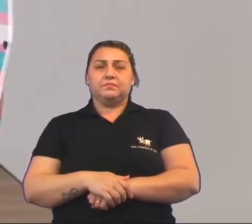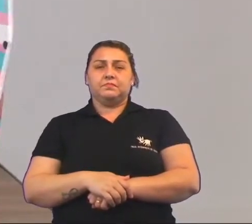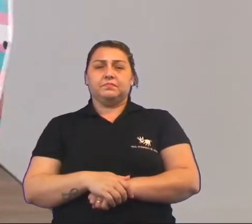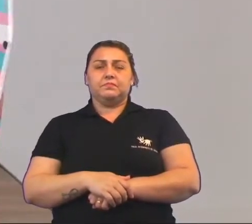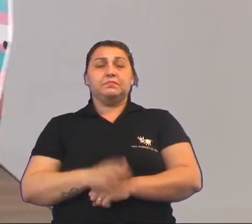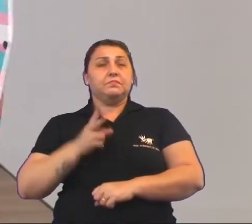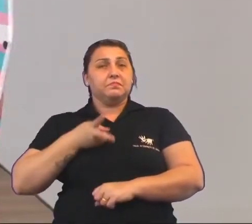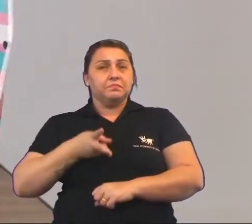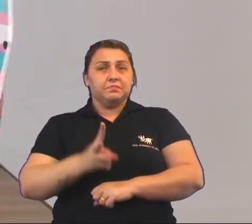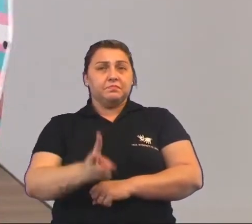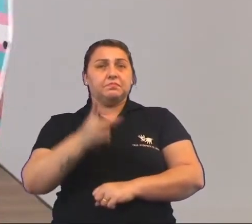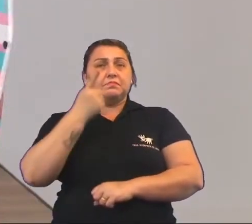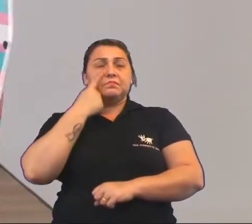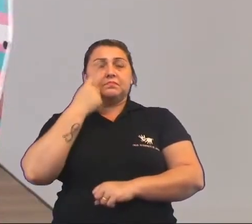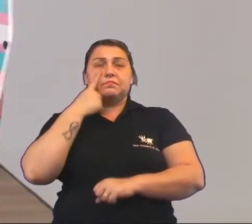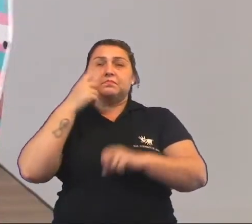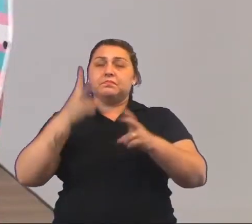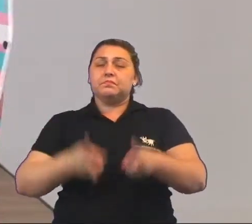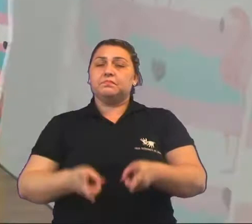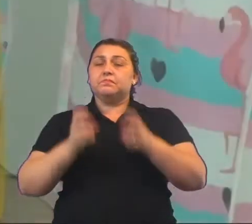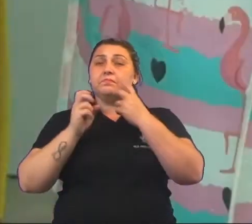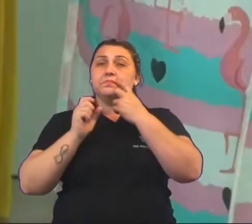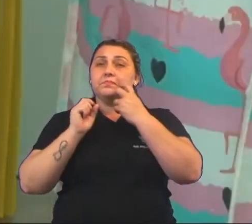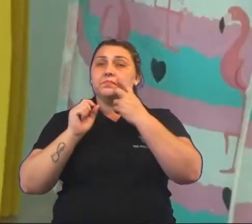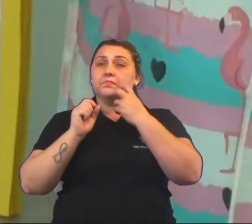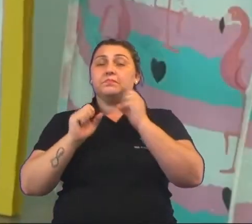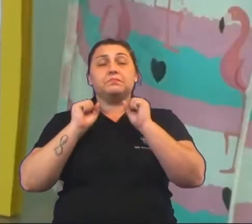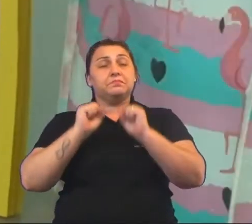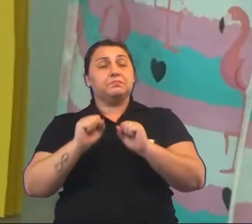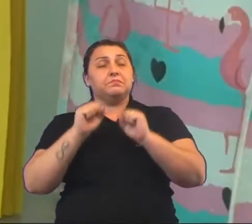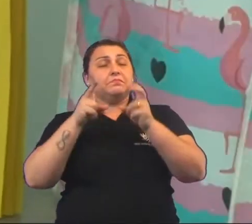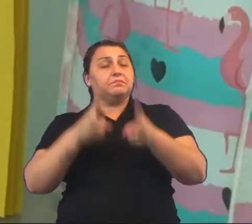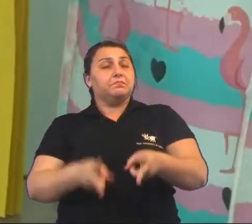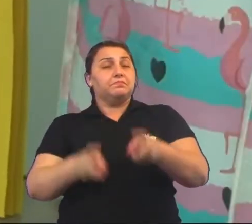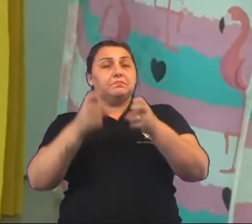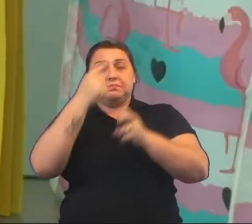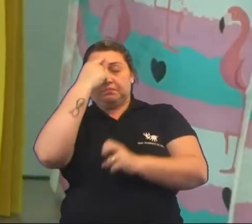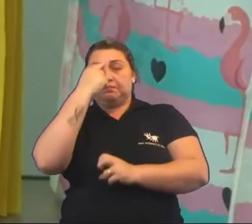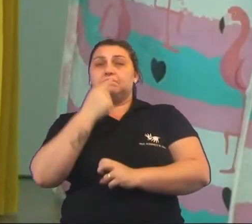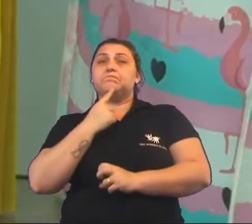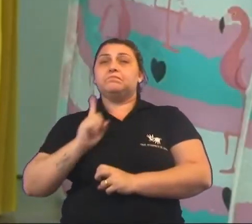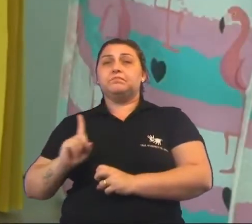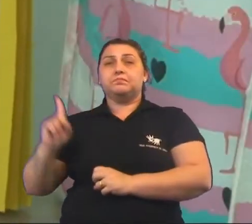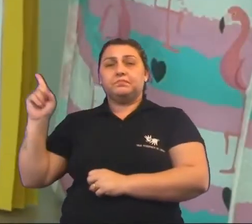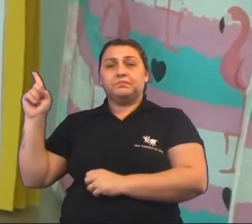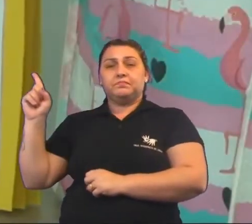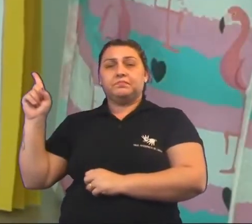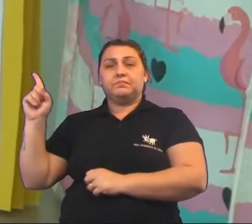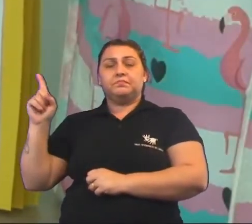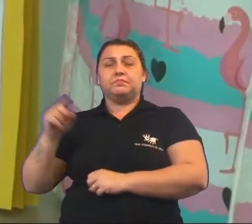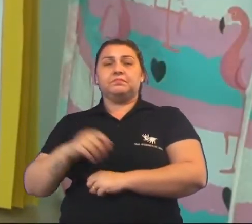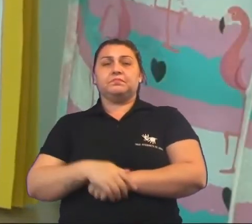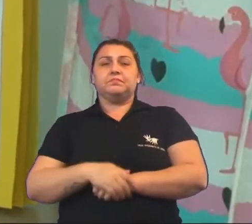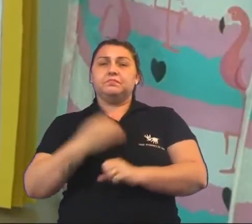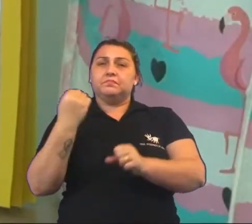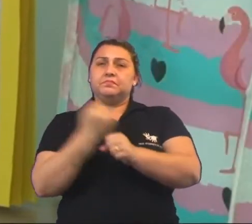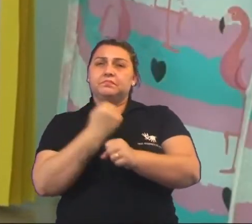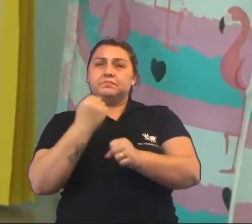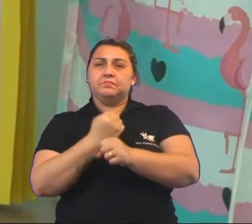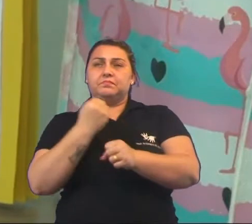Vamos continuar observando. O que podemos observar nesta imagem? Estão observando esse tipo de